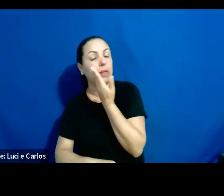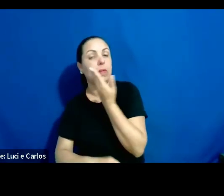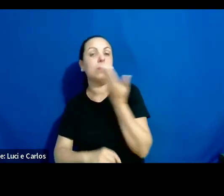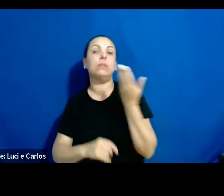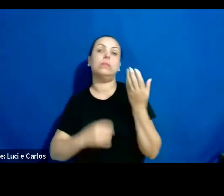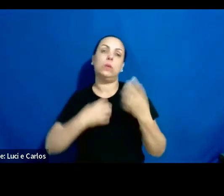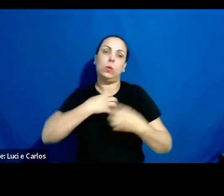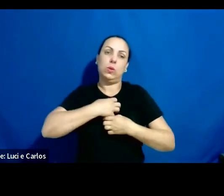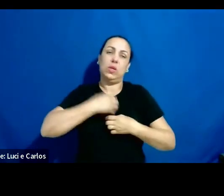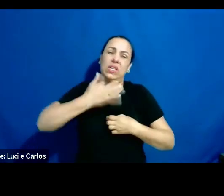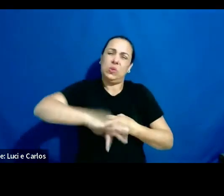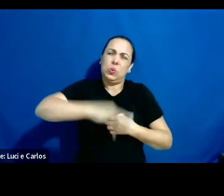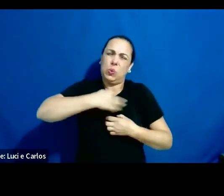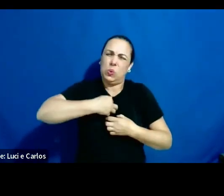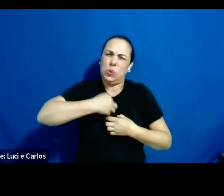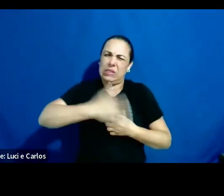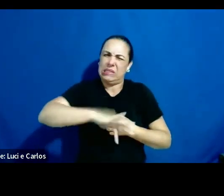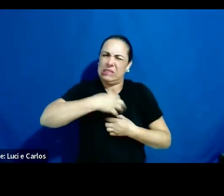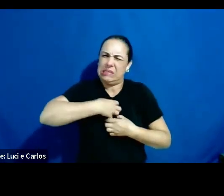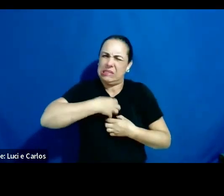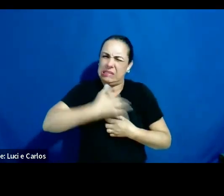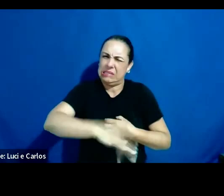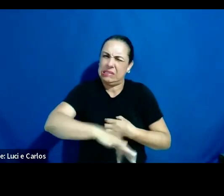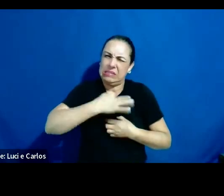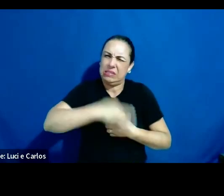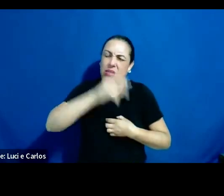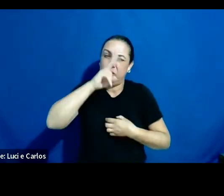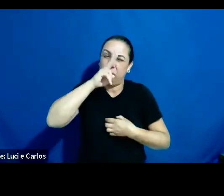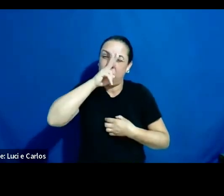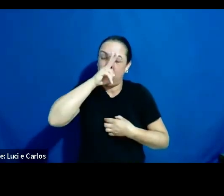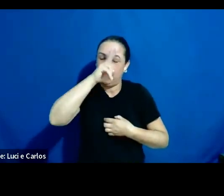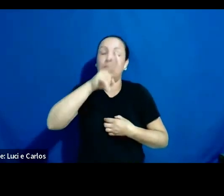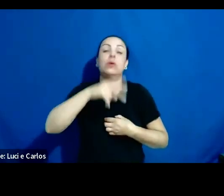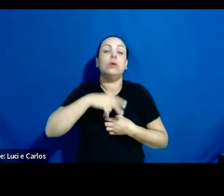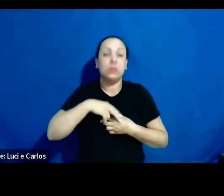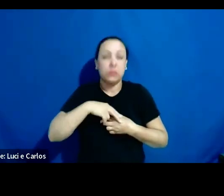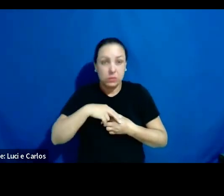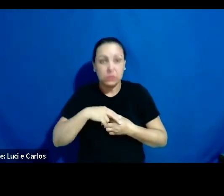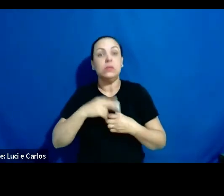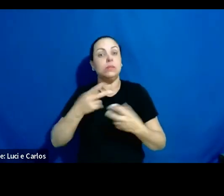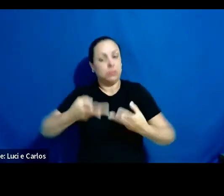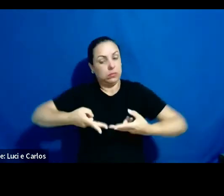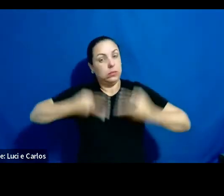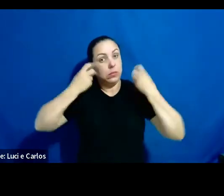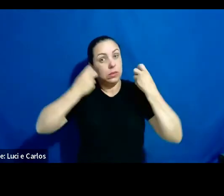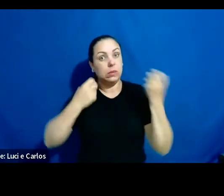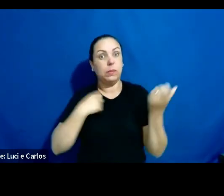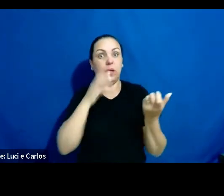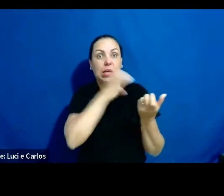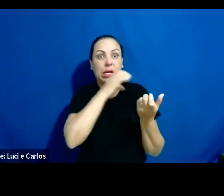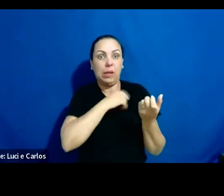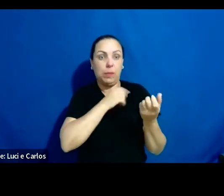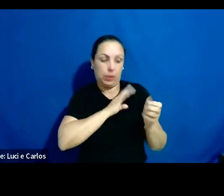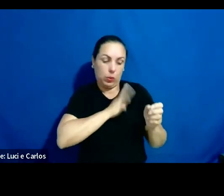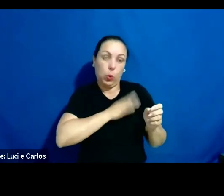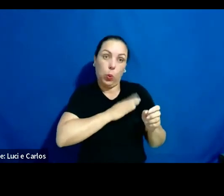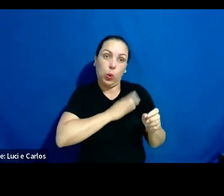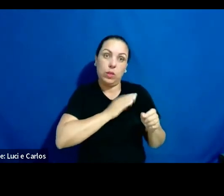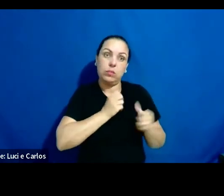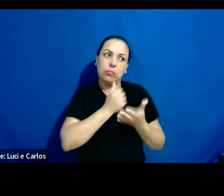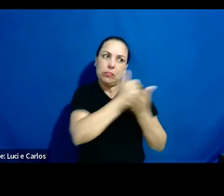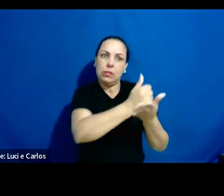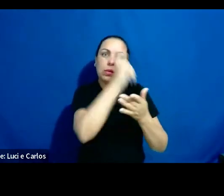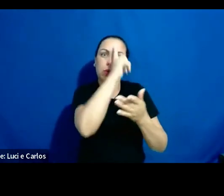coisa não está bem lá dentro, tá certo? Então, aí é o corpo falando. Fique atento que o corpo fala, viu?